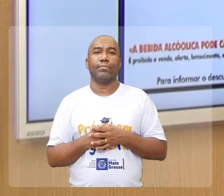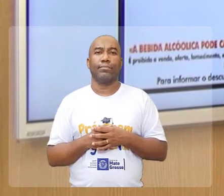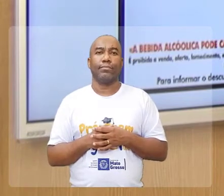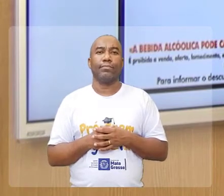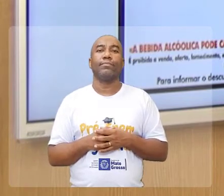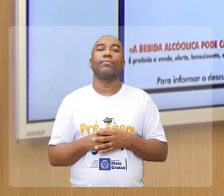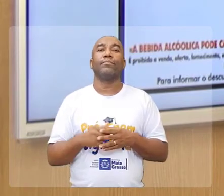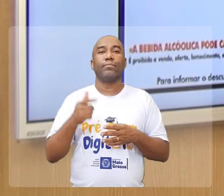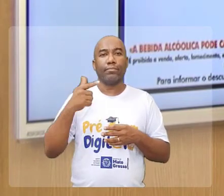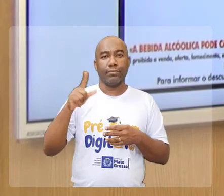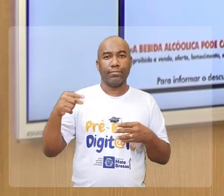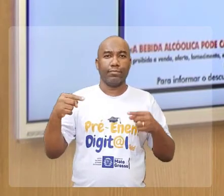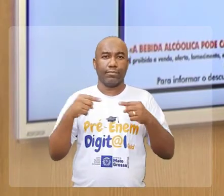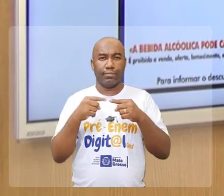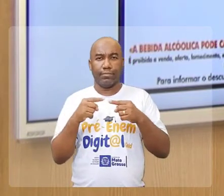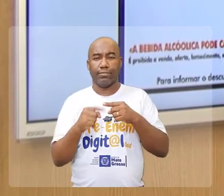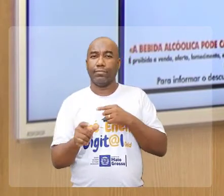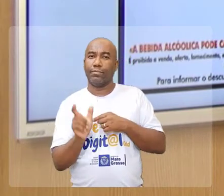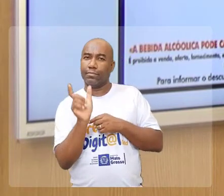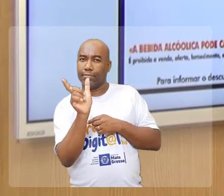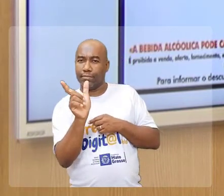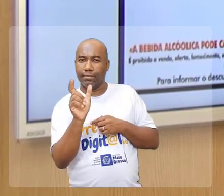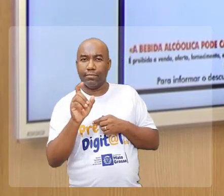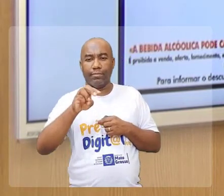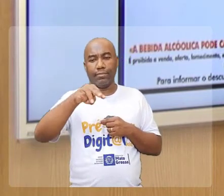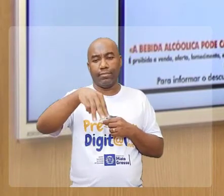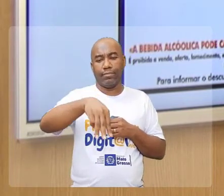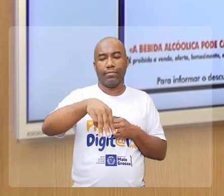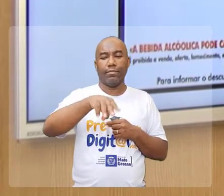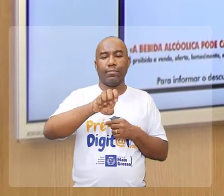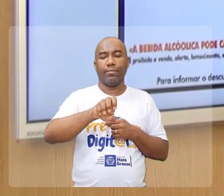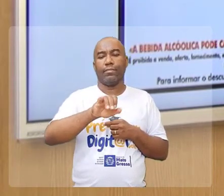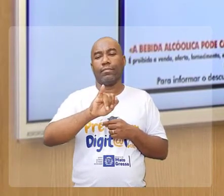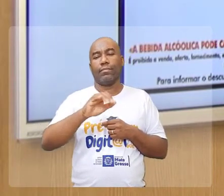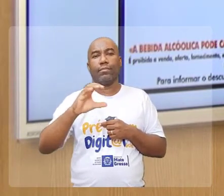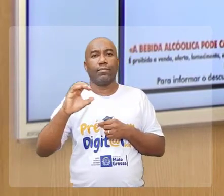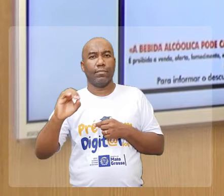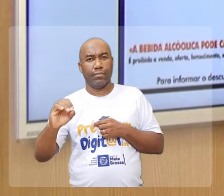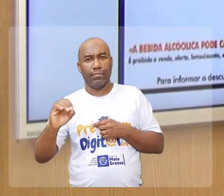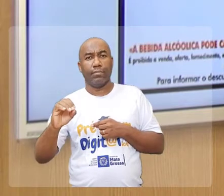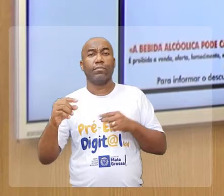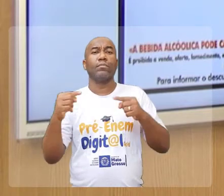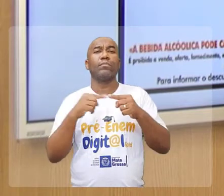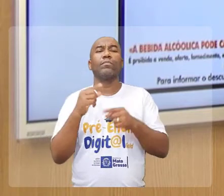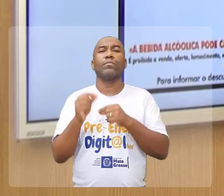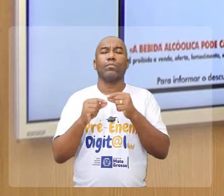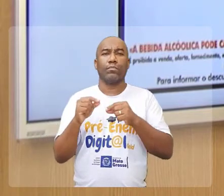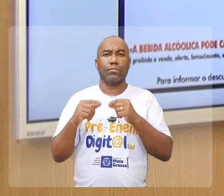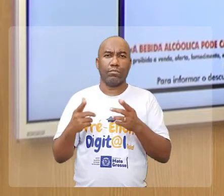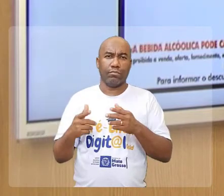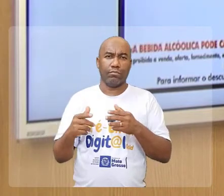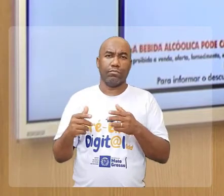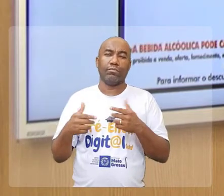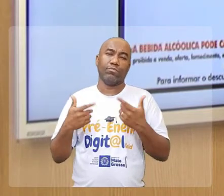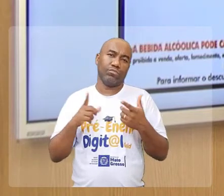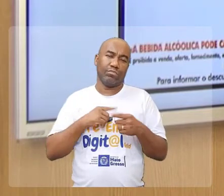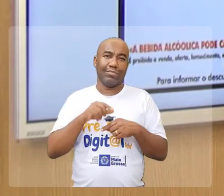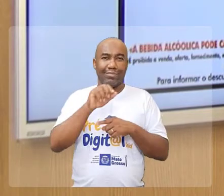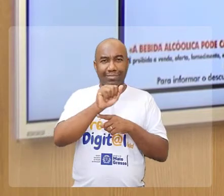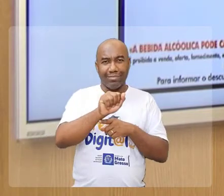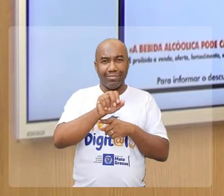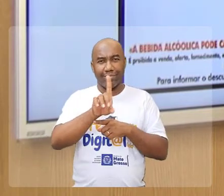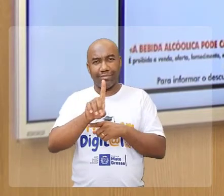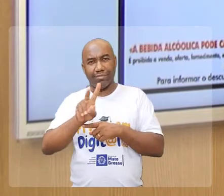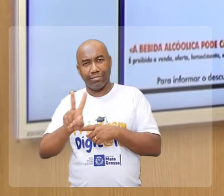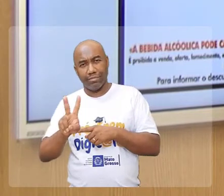A palavra meio também, se estiver funcionando como advérbio,